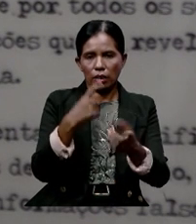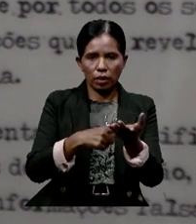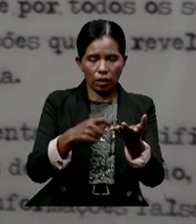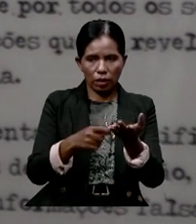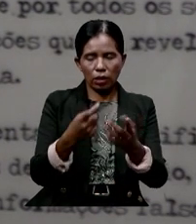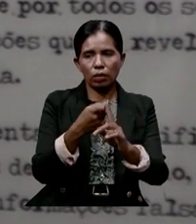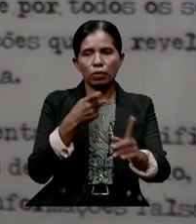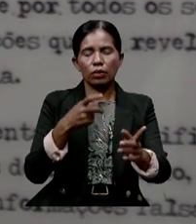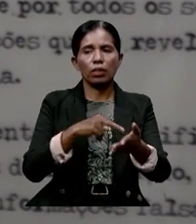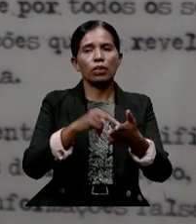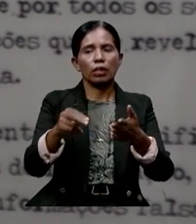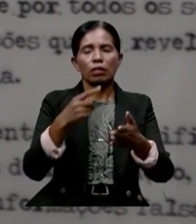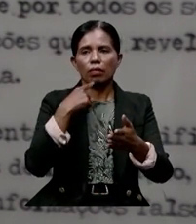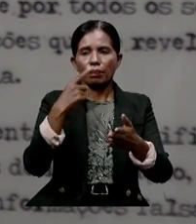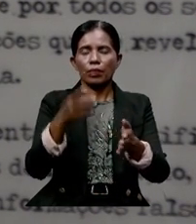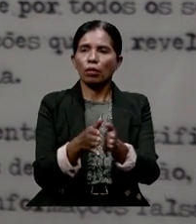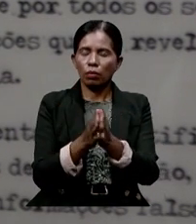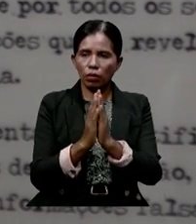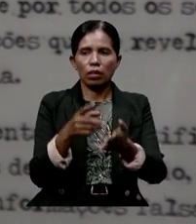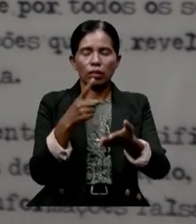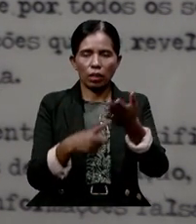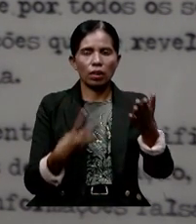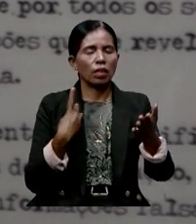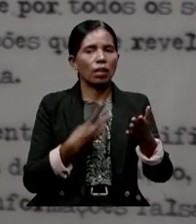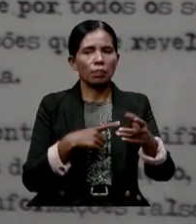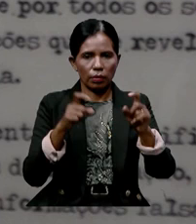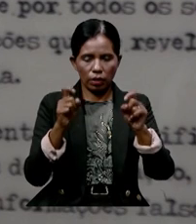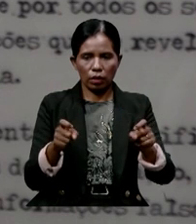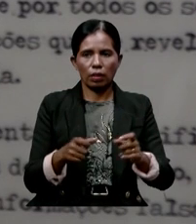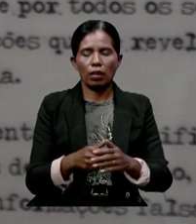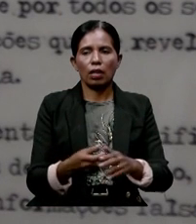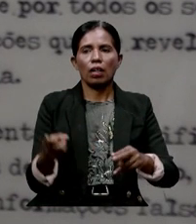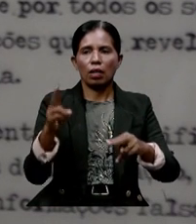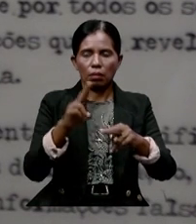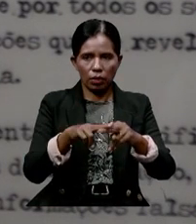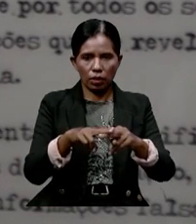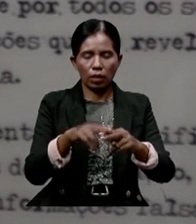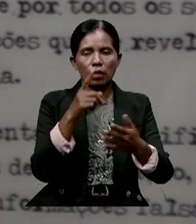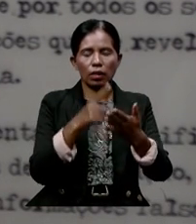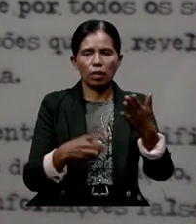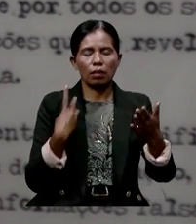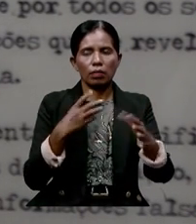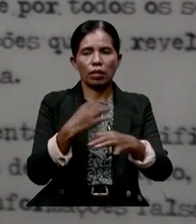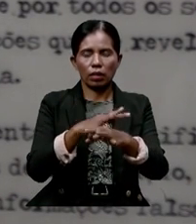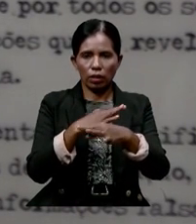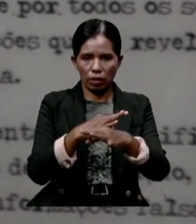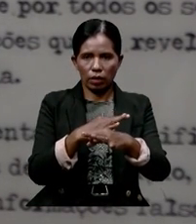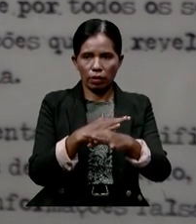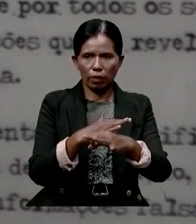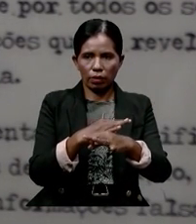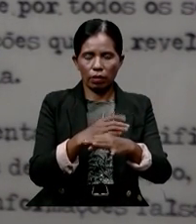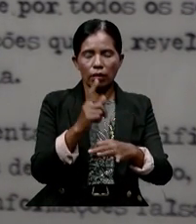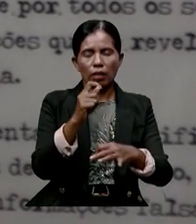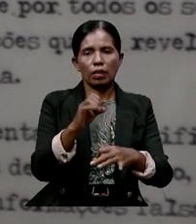parte notriado, husu saida mak amit tengi aumenta, saida mak tengi hadiak, sabe, tic